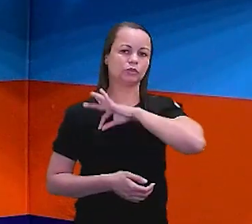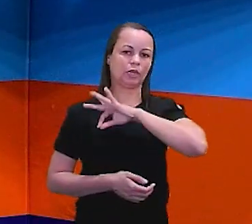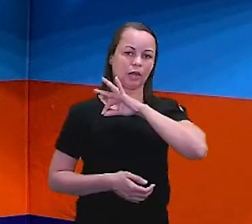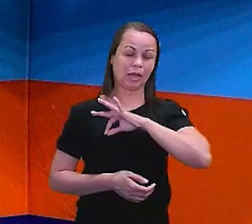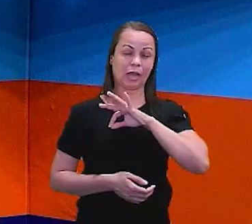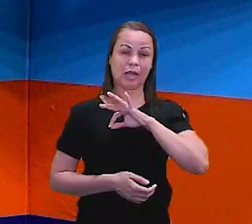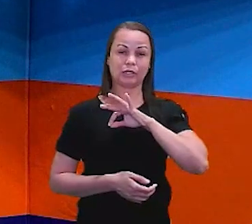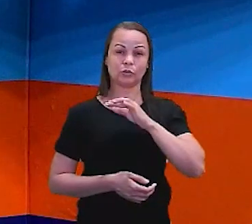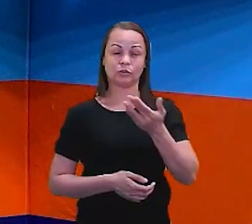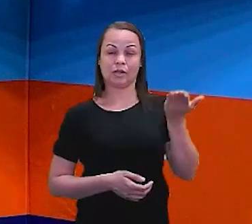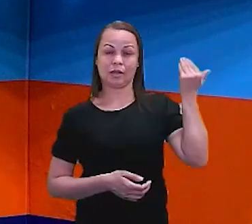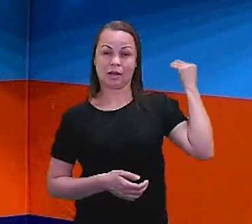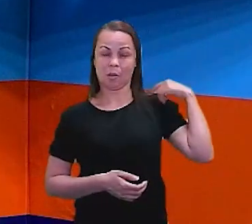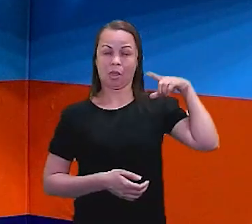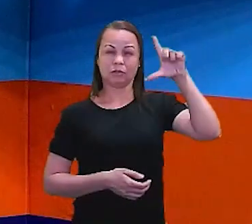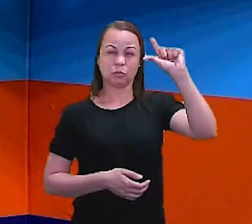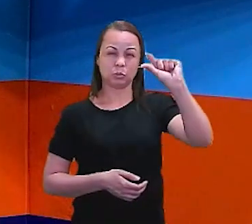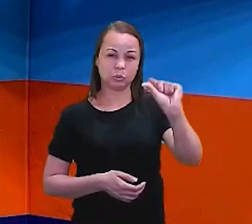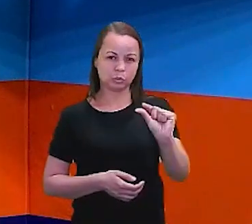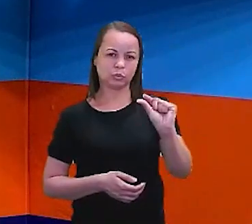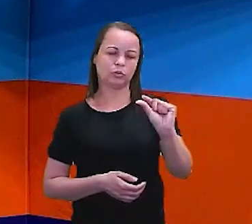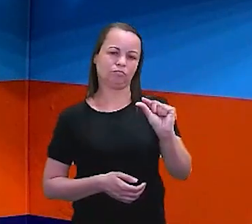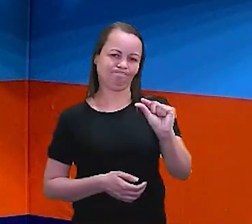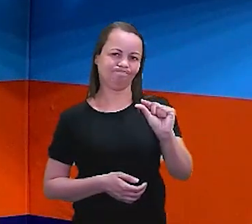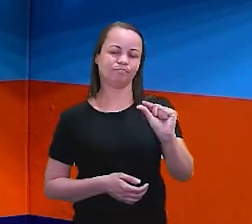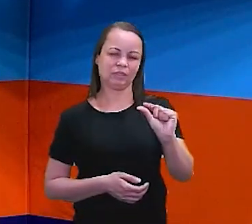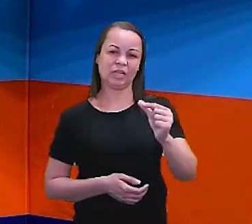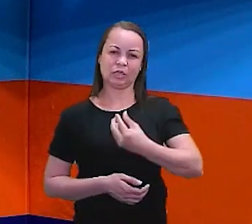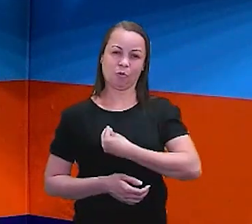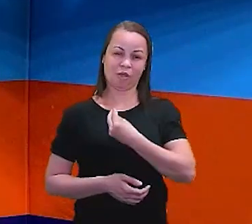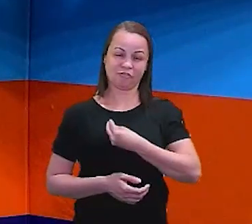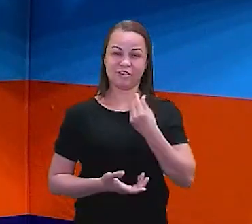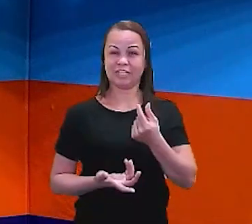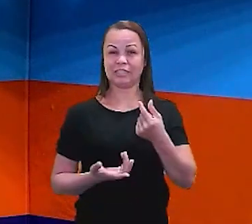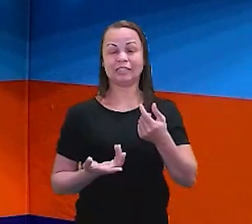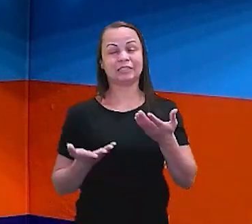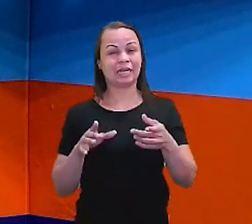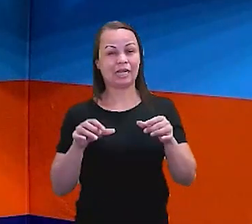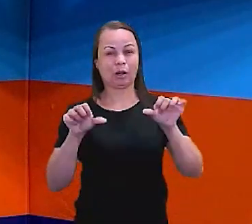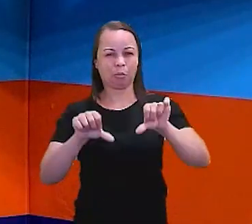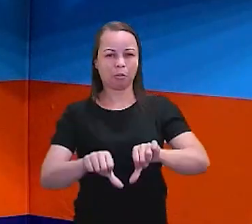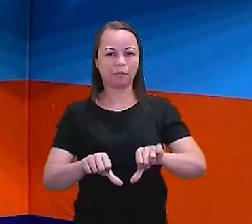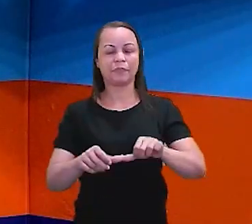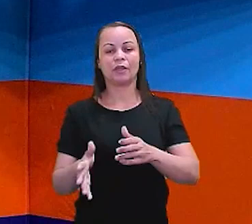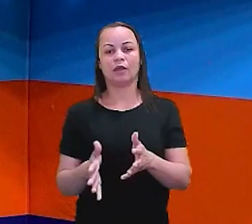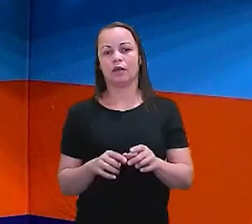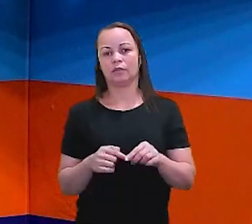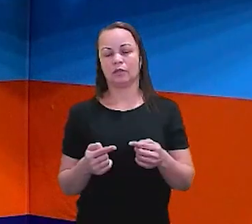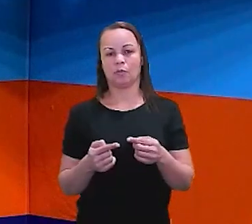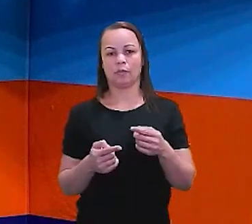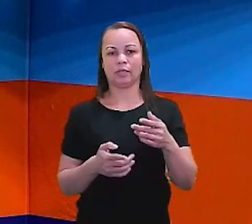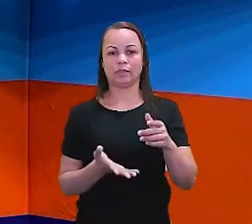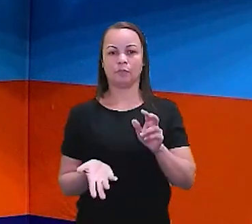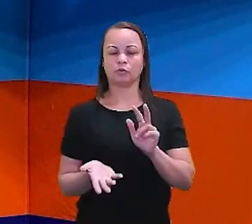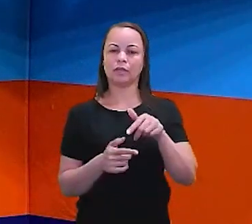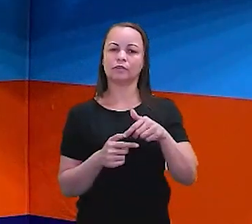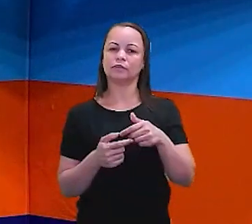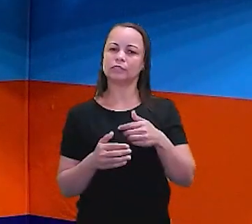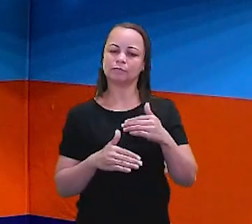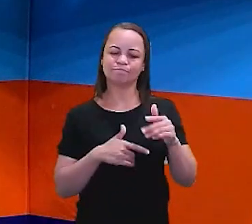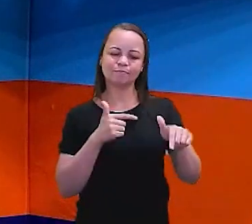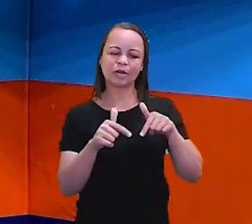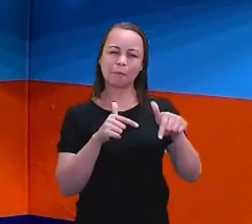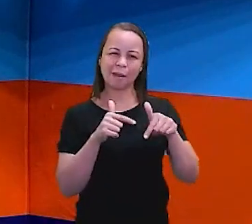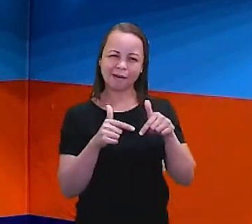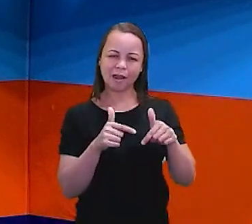era extremamente pouco, as condições de vida eram extremamente precárias. Então, para eles poderem se manter, eles tinham que